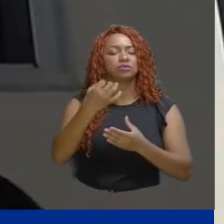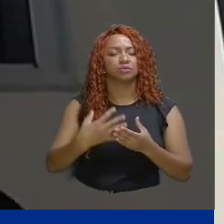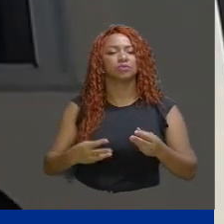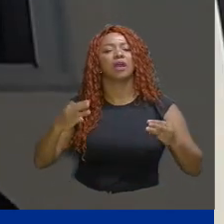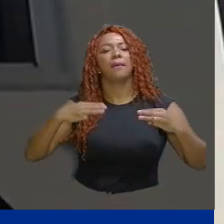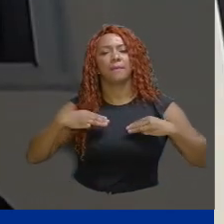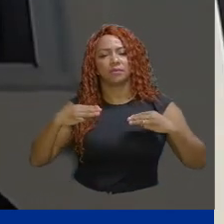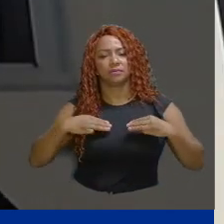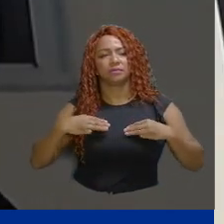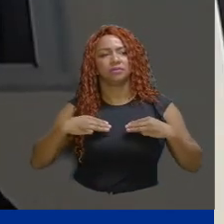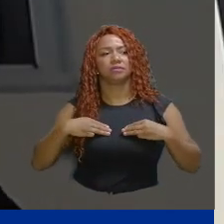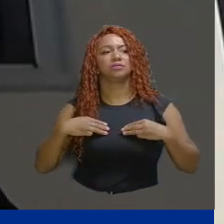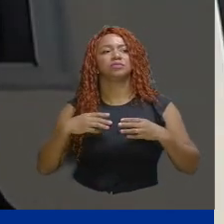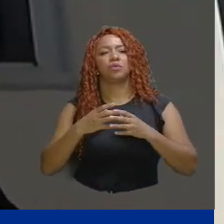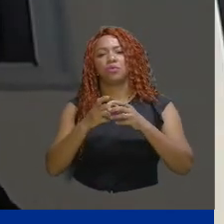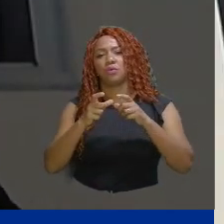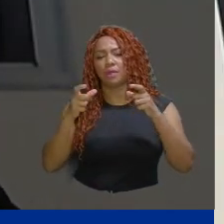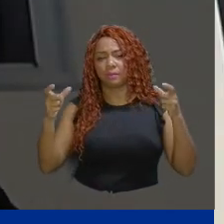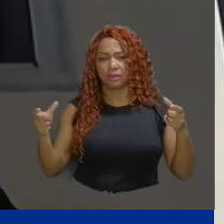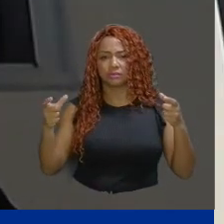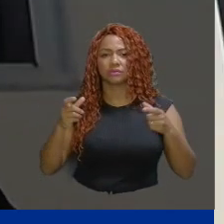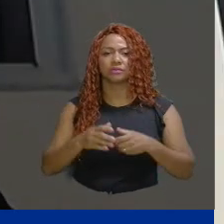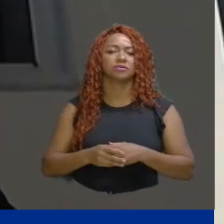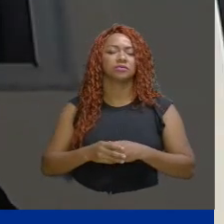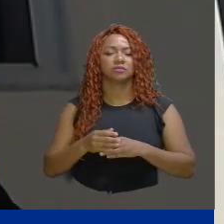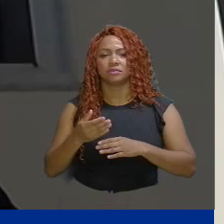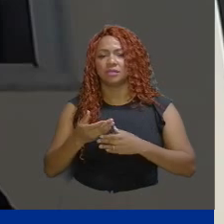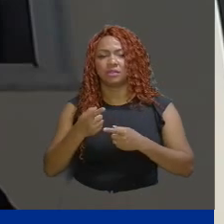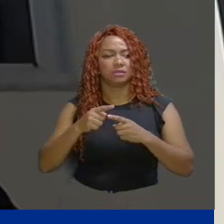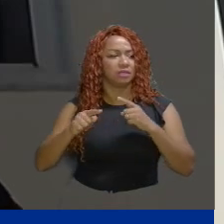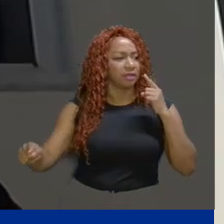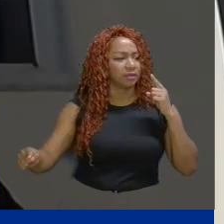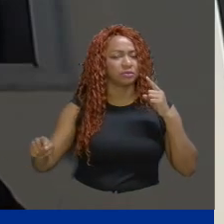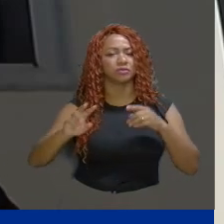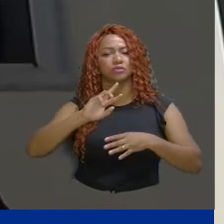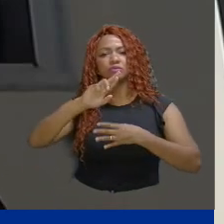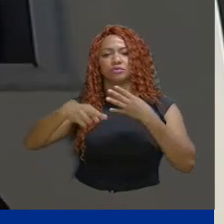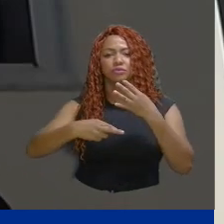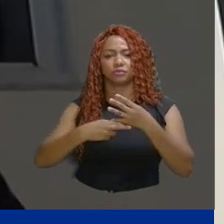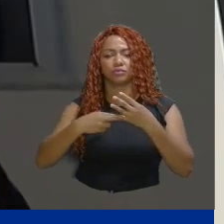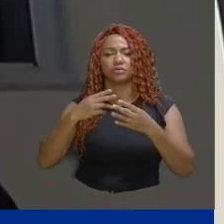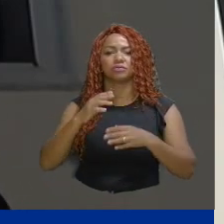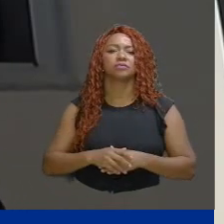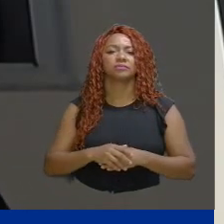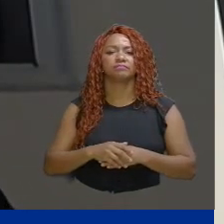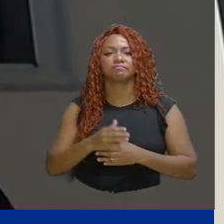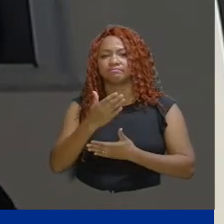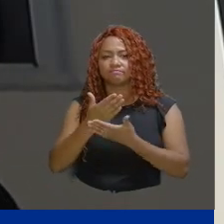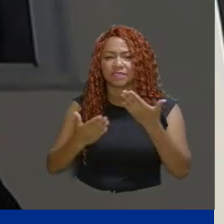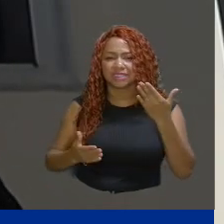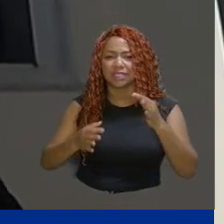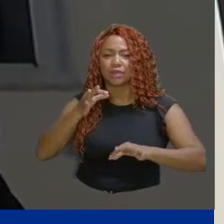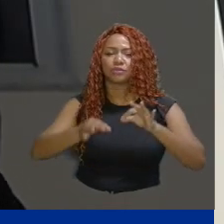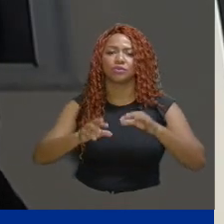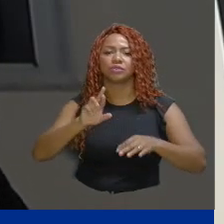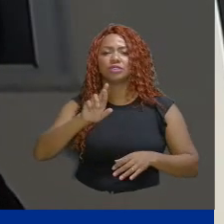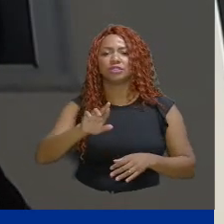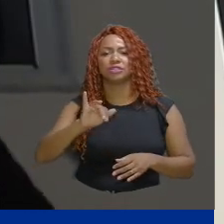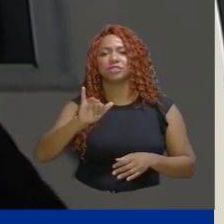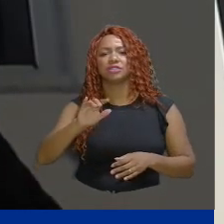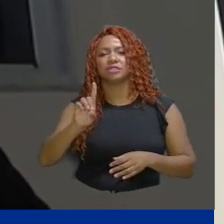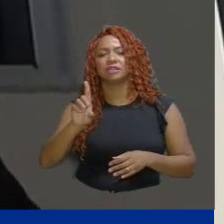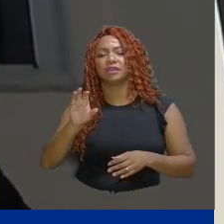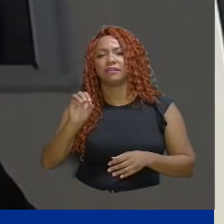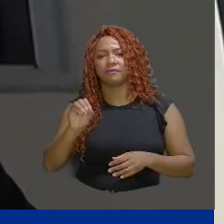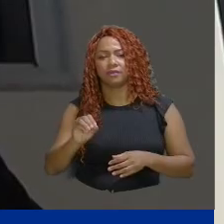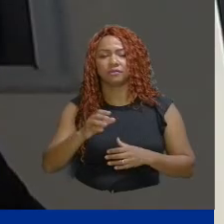mérito, por maioria, rejeitou ambos os recursos, vencido o juiz Rivaldo Valente, tudo